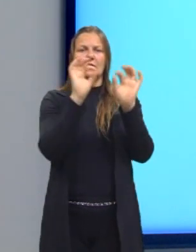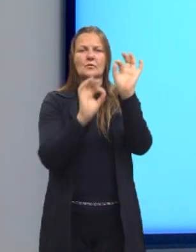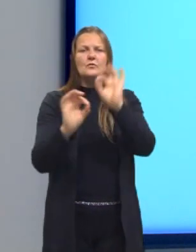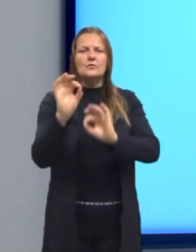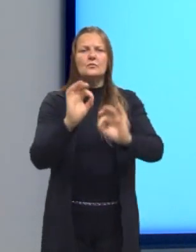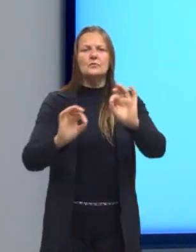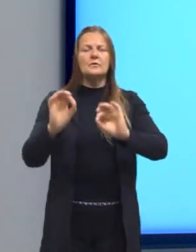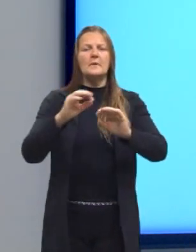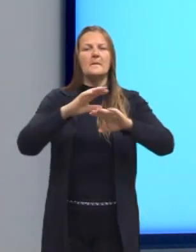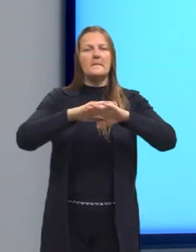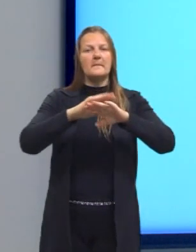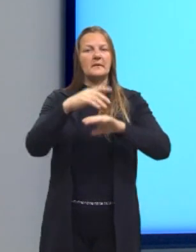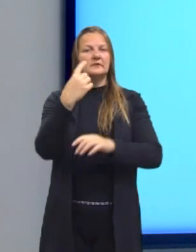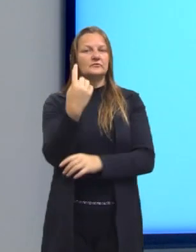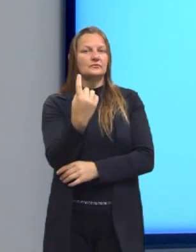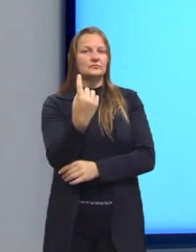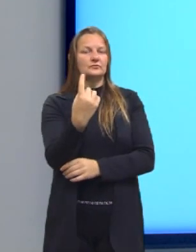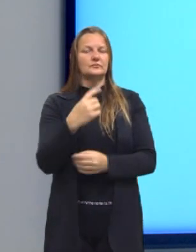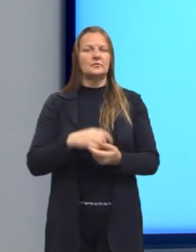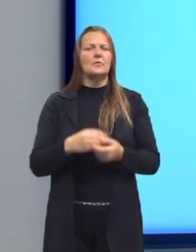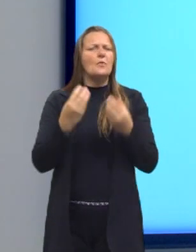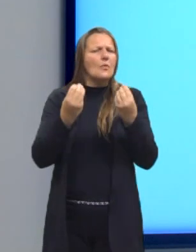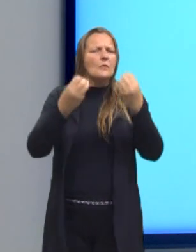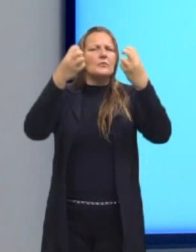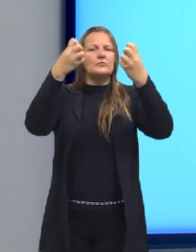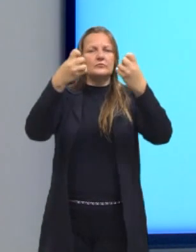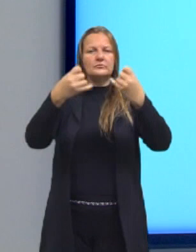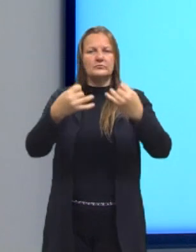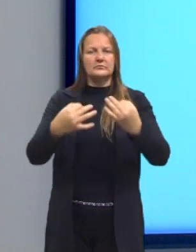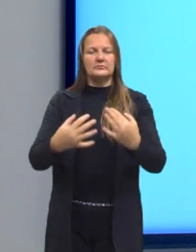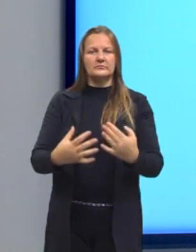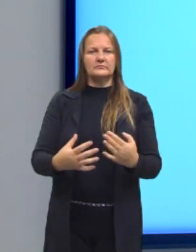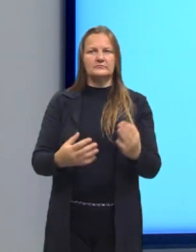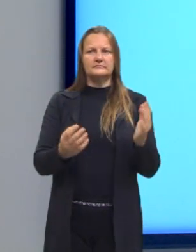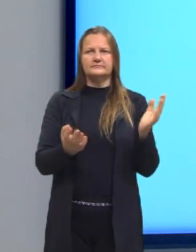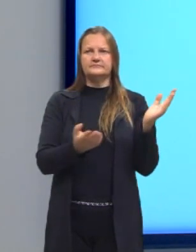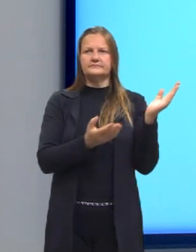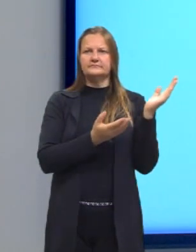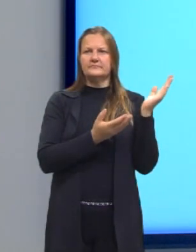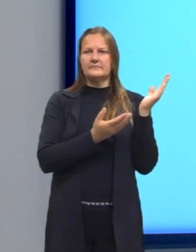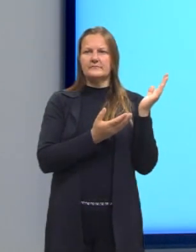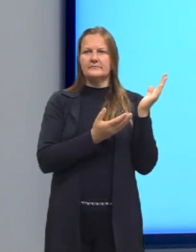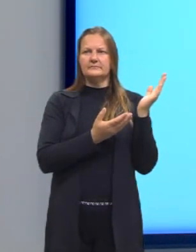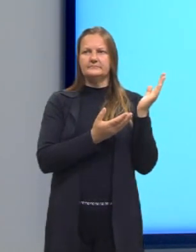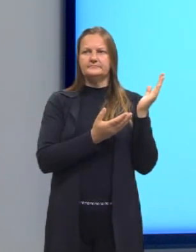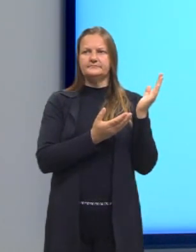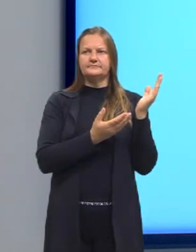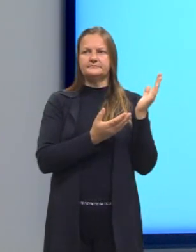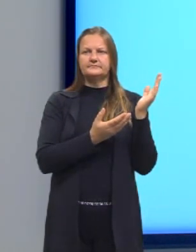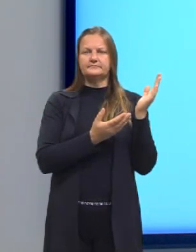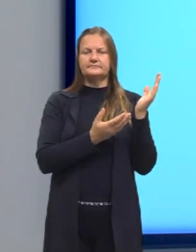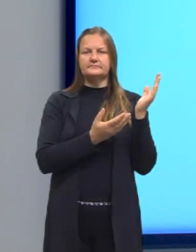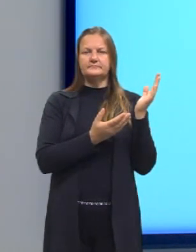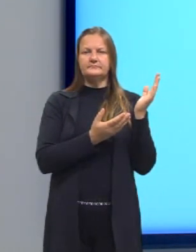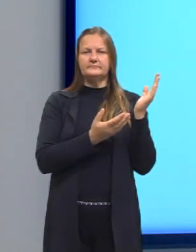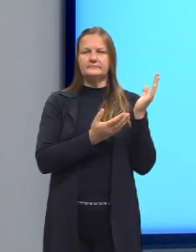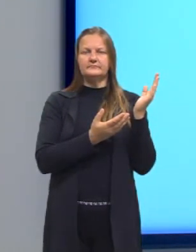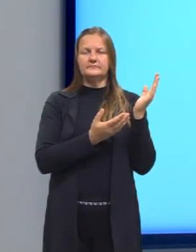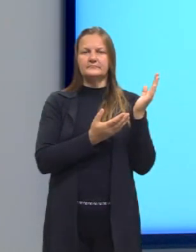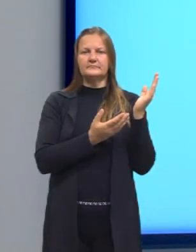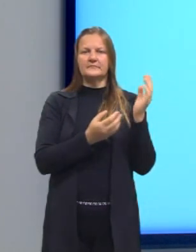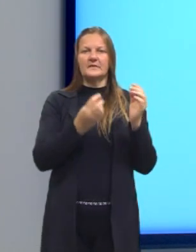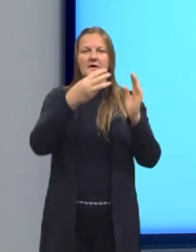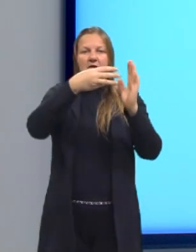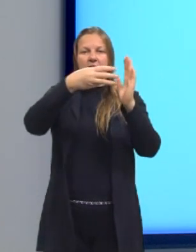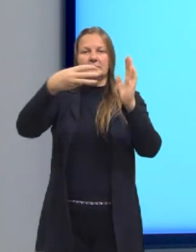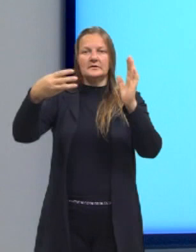Matriz mais um Como assim né Essa Matriz que eu trouxe genérica ela é uma matriz quadrada de ordem 3 então